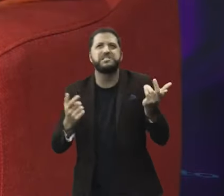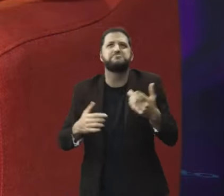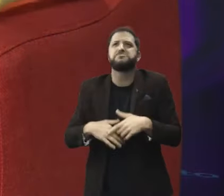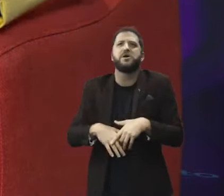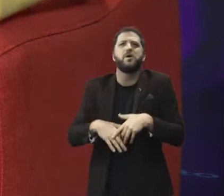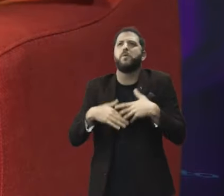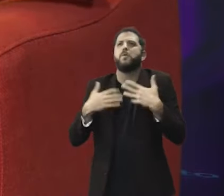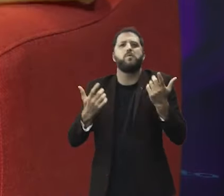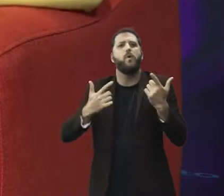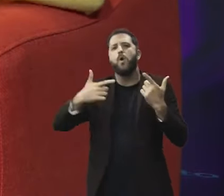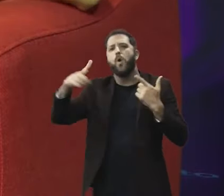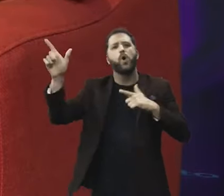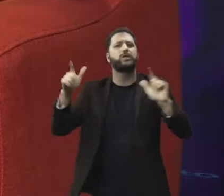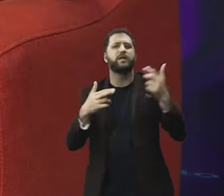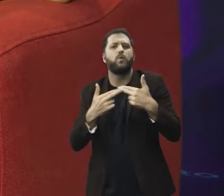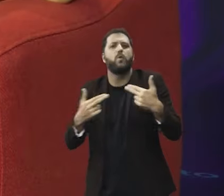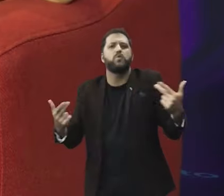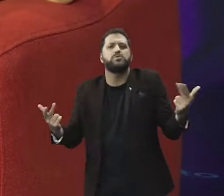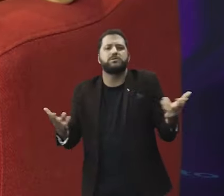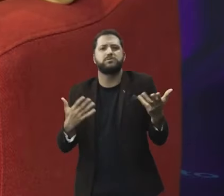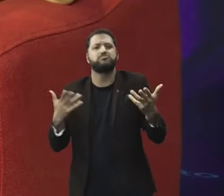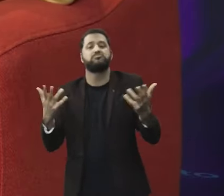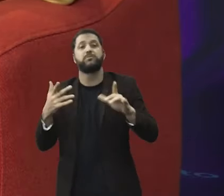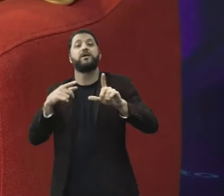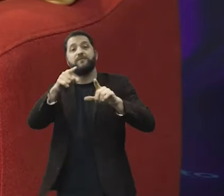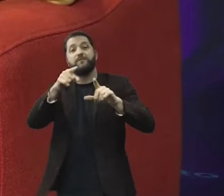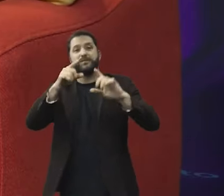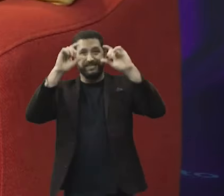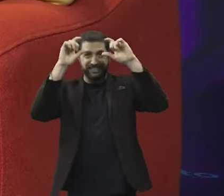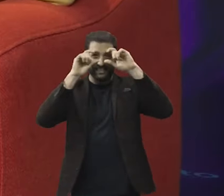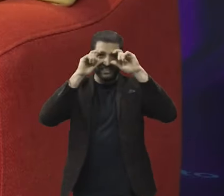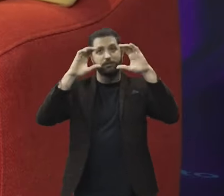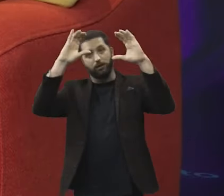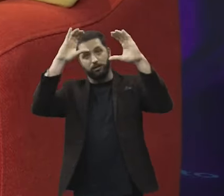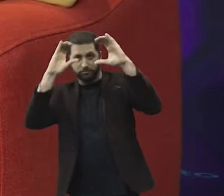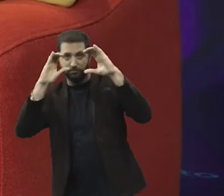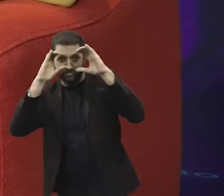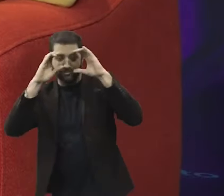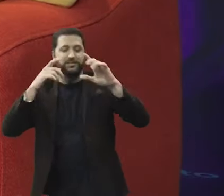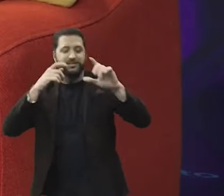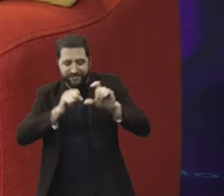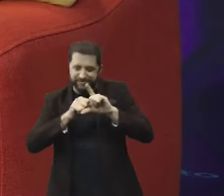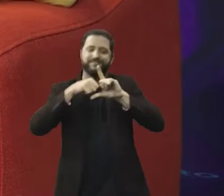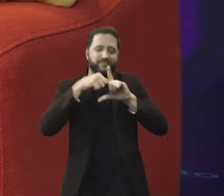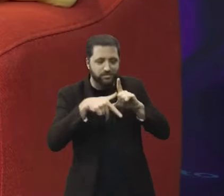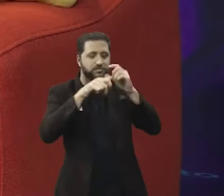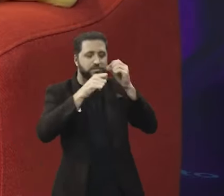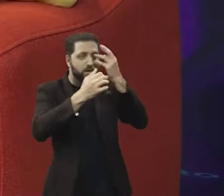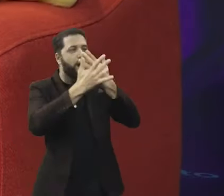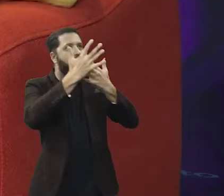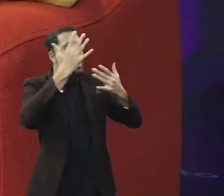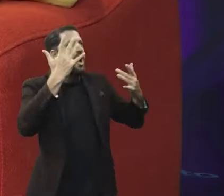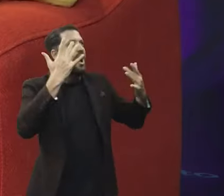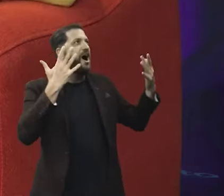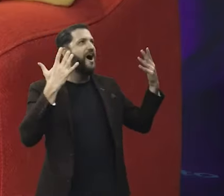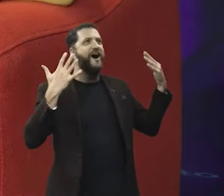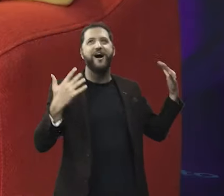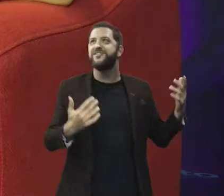realidades que vão ser criadas para que você possa aproximar aquela realidade que é virtual da tua realidade